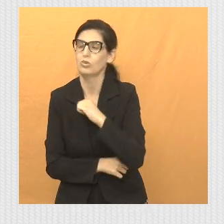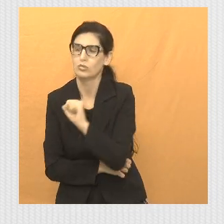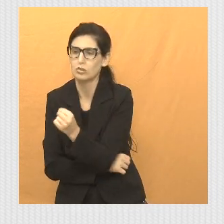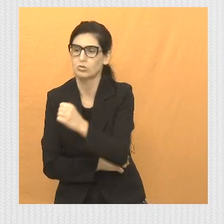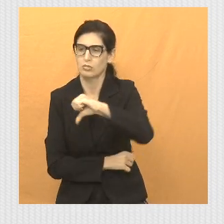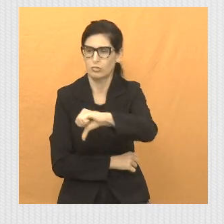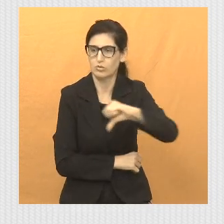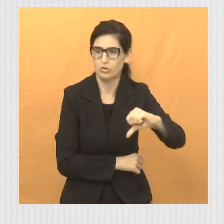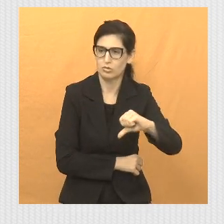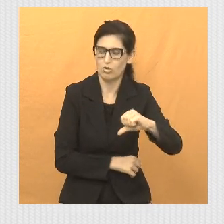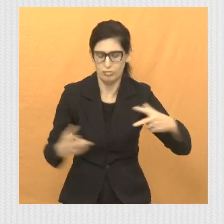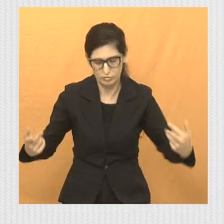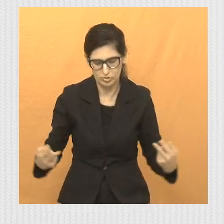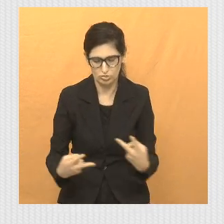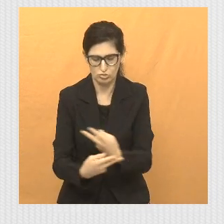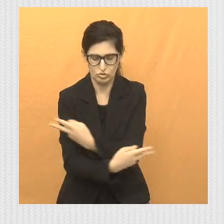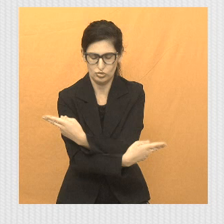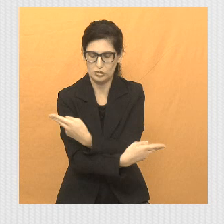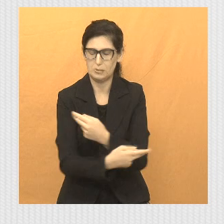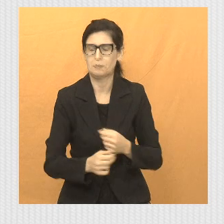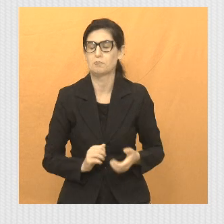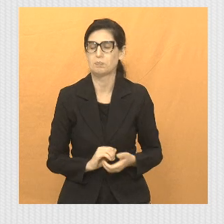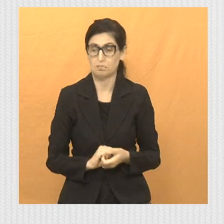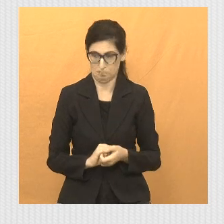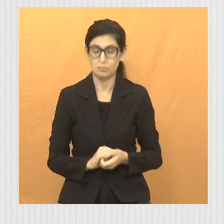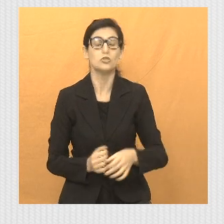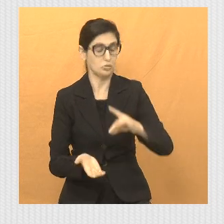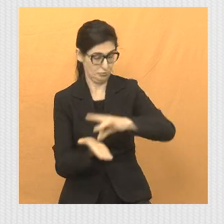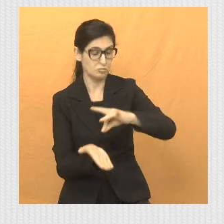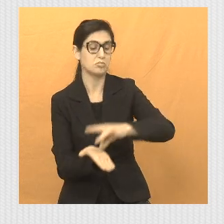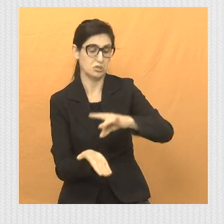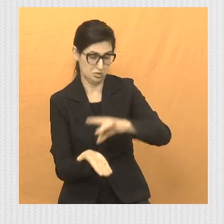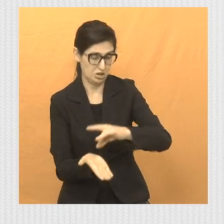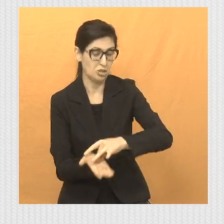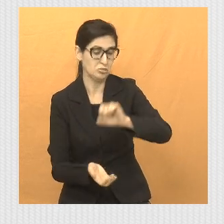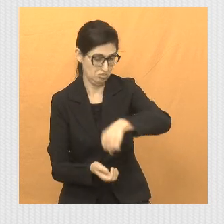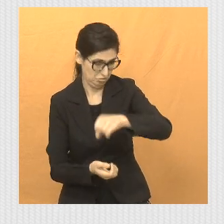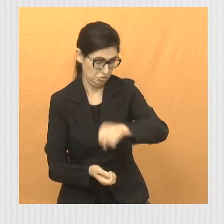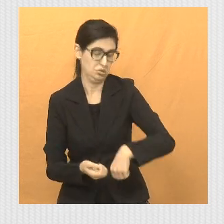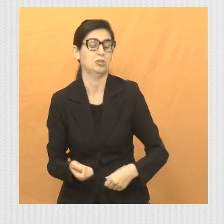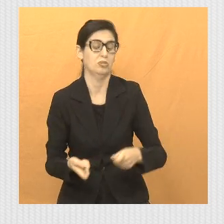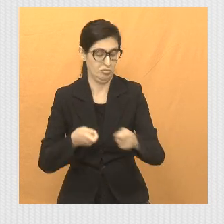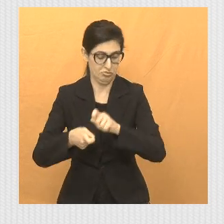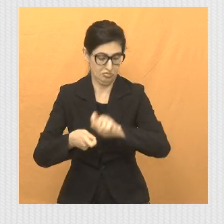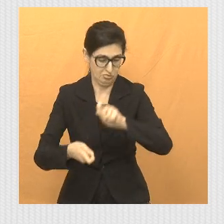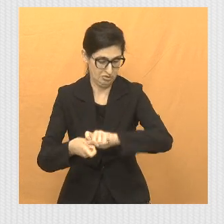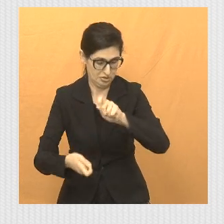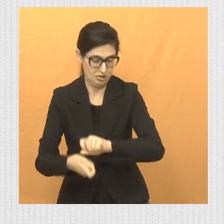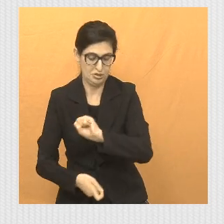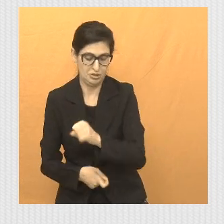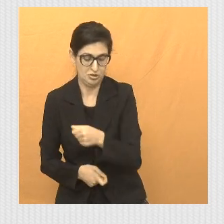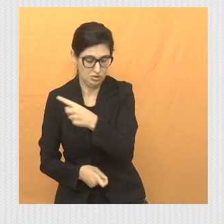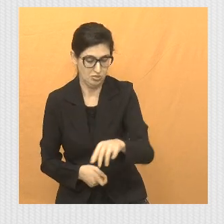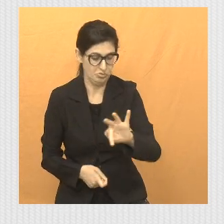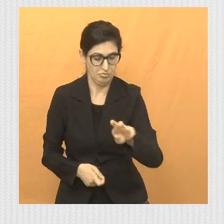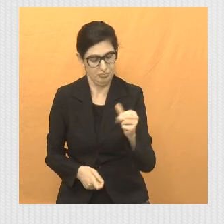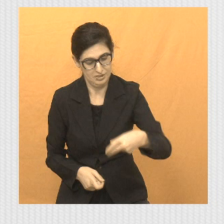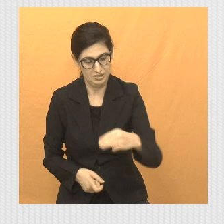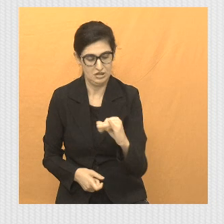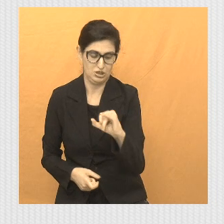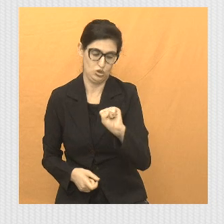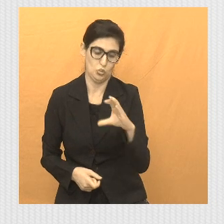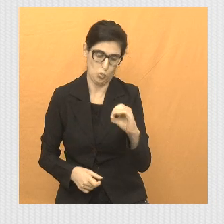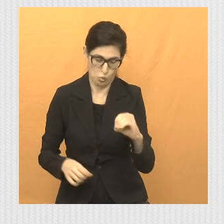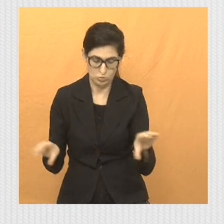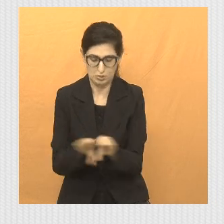899 cirurgias eletivas realizadas tanto no São Francisco quanto na Santa Casa,